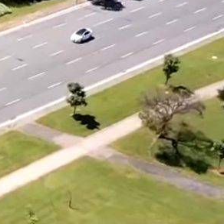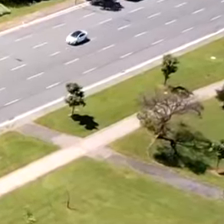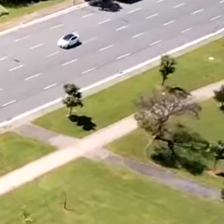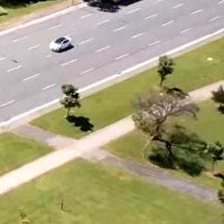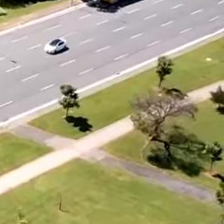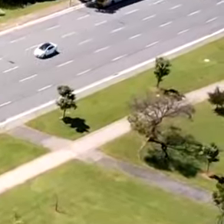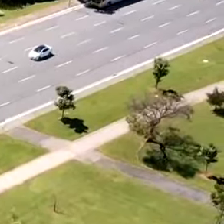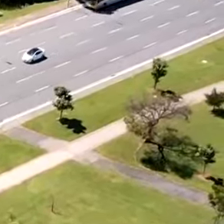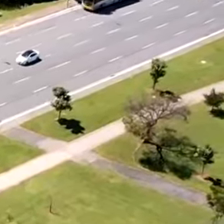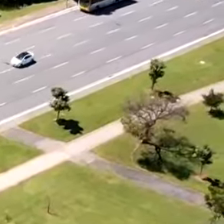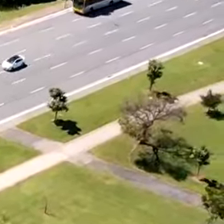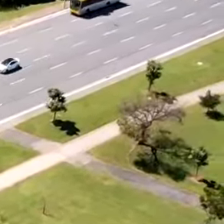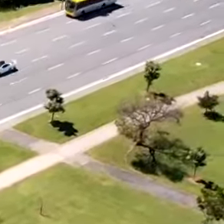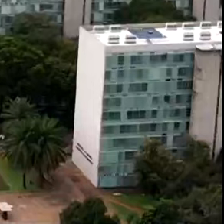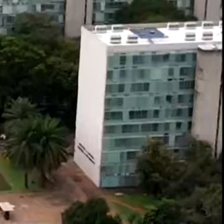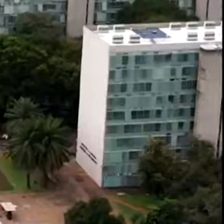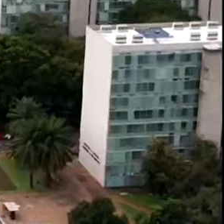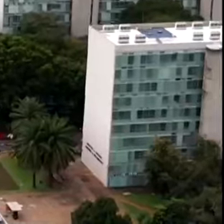Tchau!